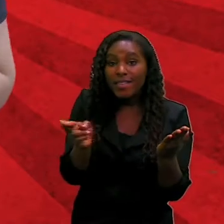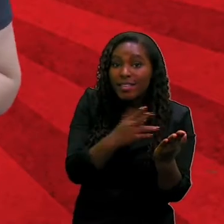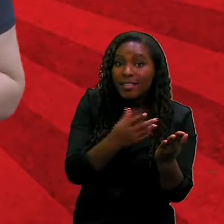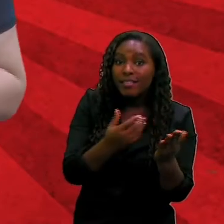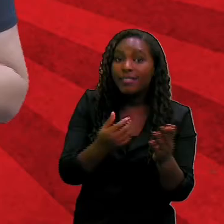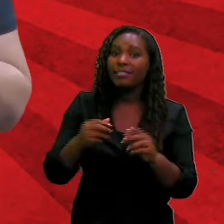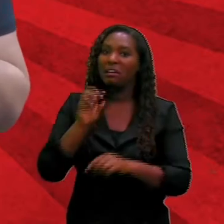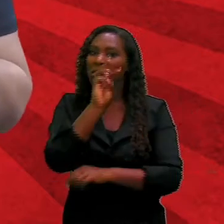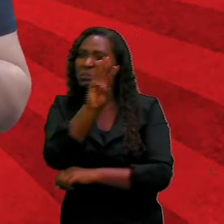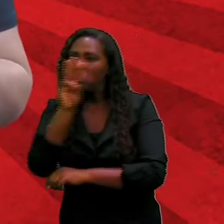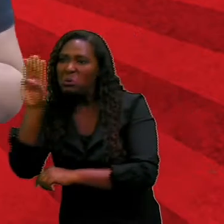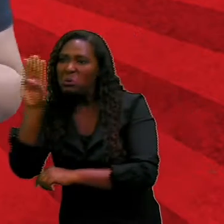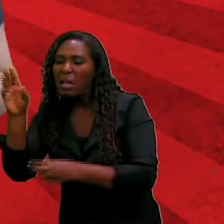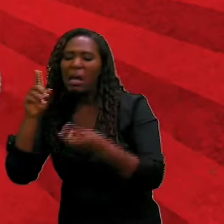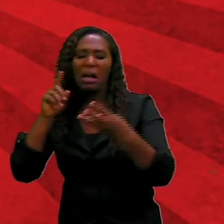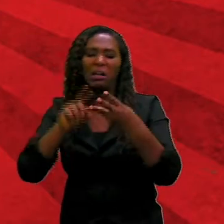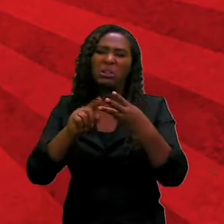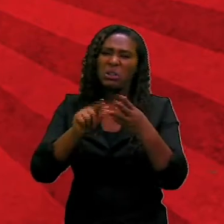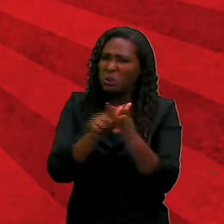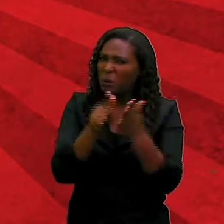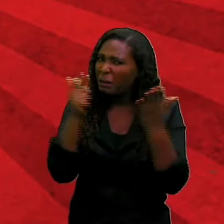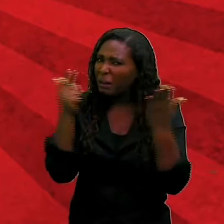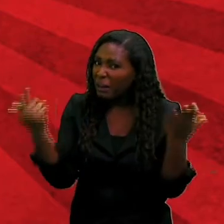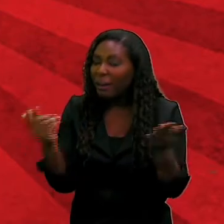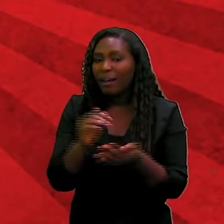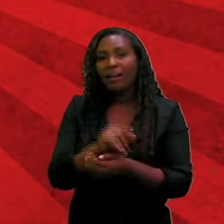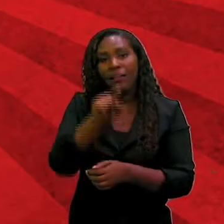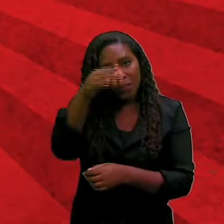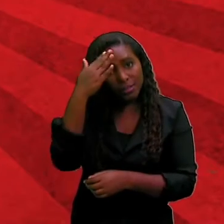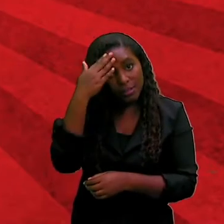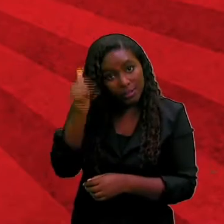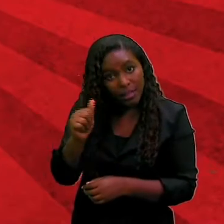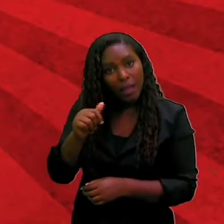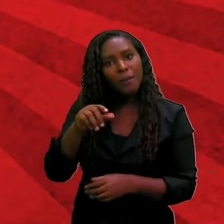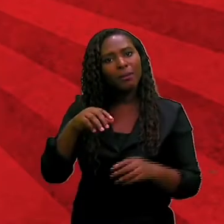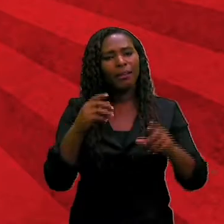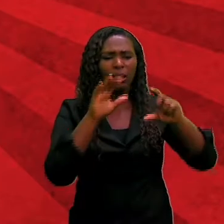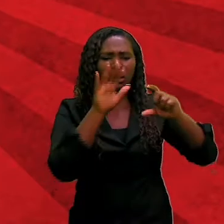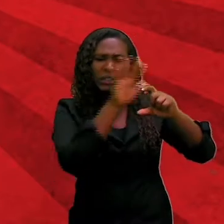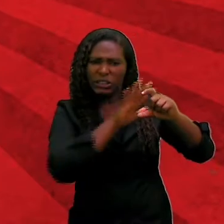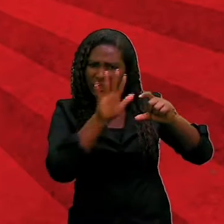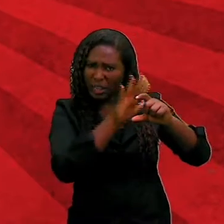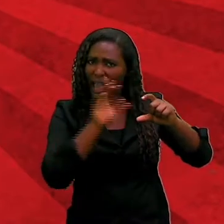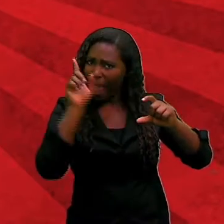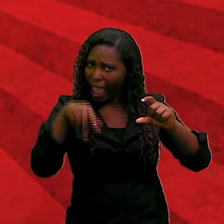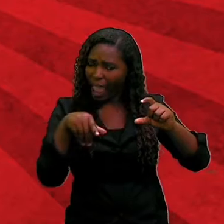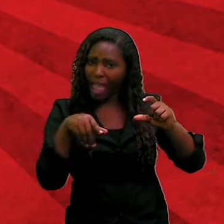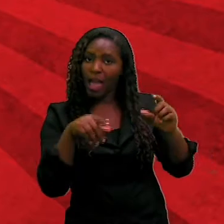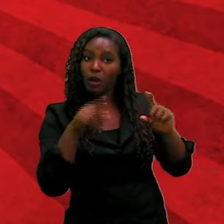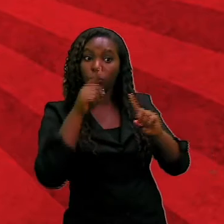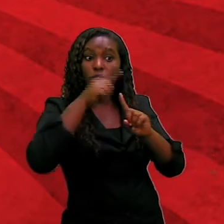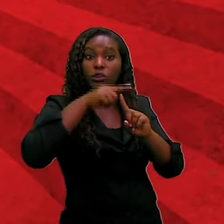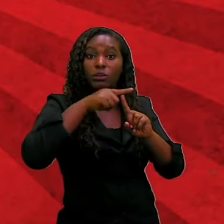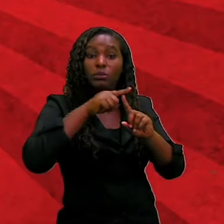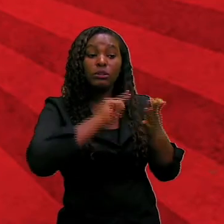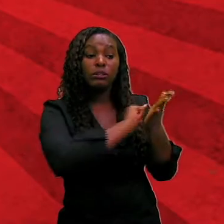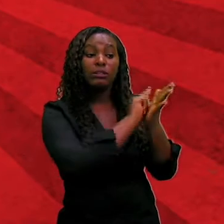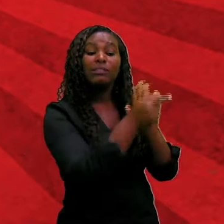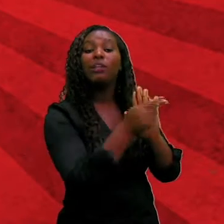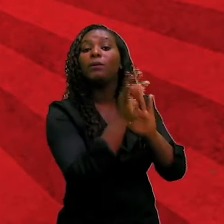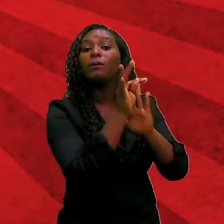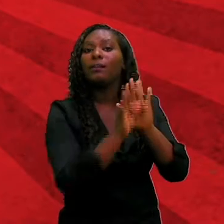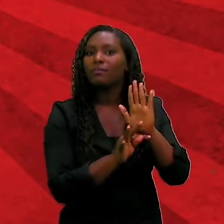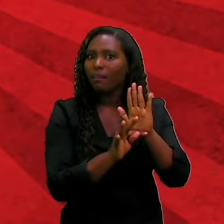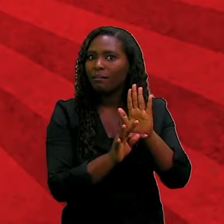sabiam que as charges, elas representam o gênero textual? Sim, a charge ela faz parte do